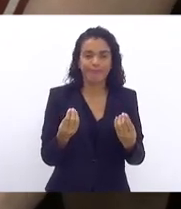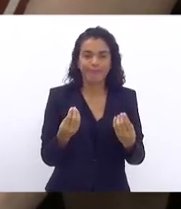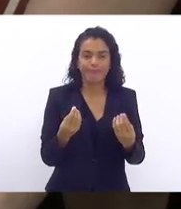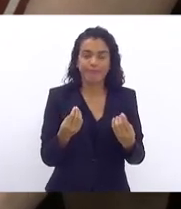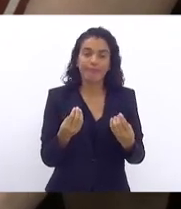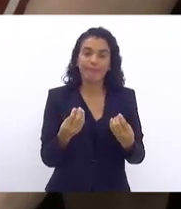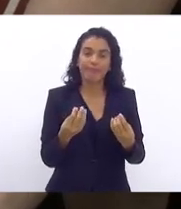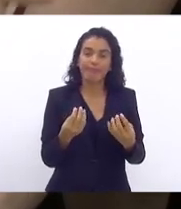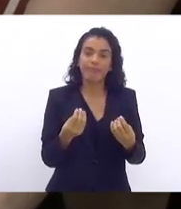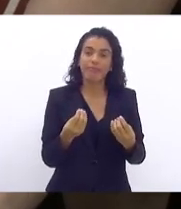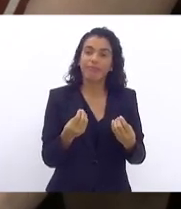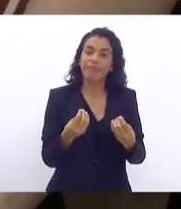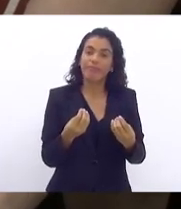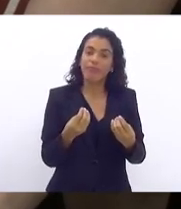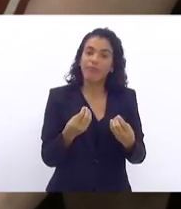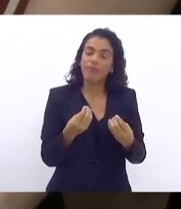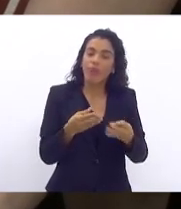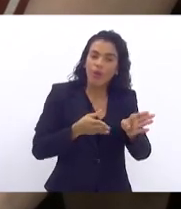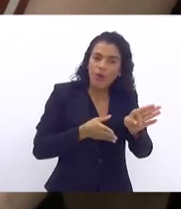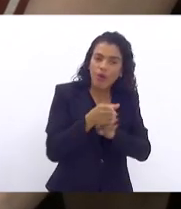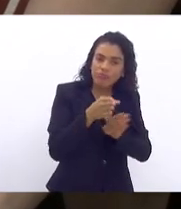atribuições que foram dadas pela